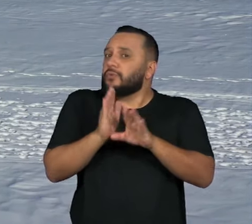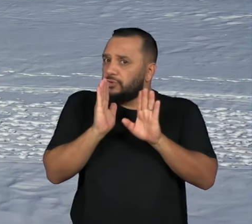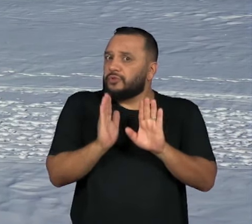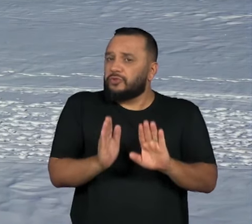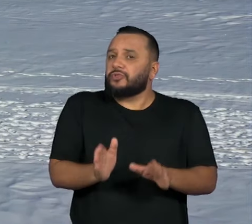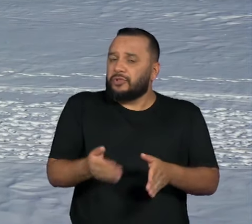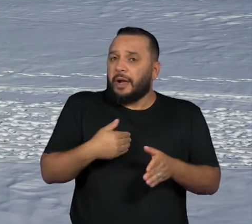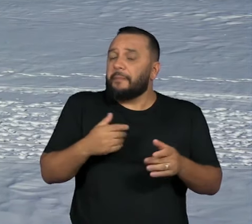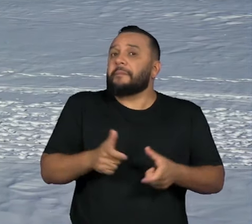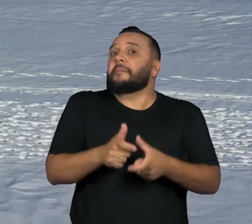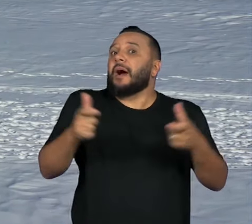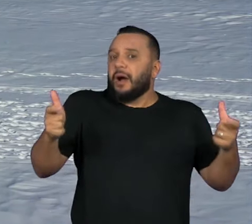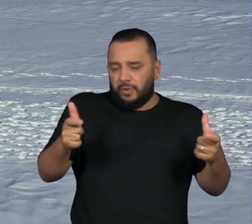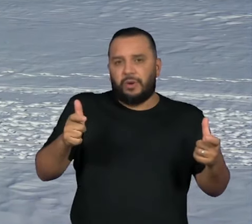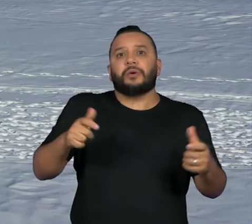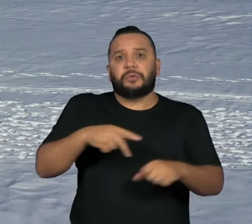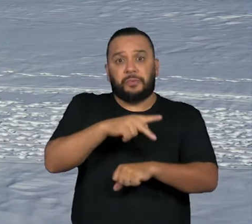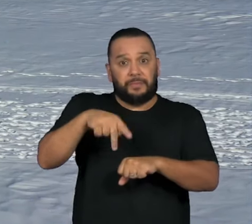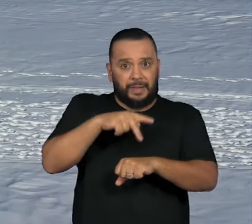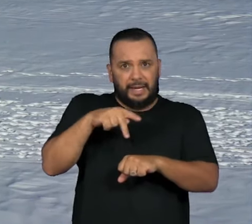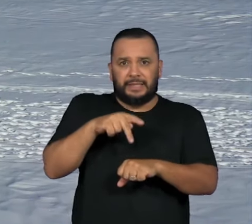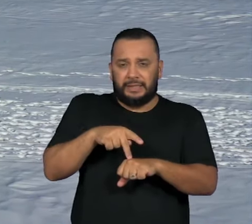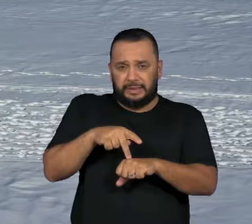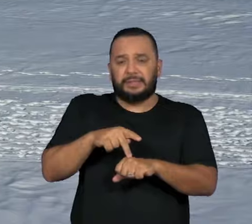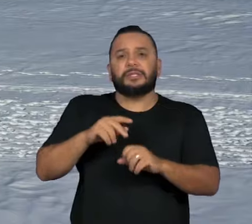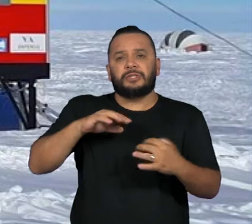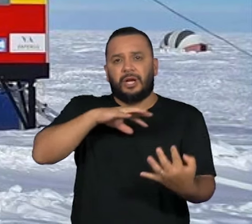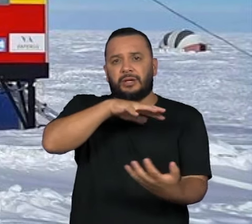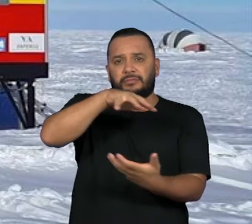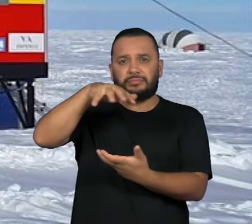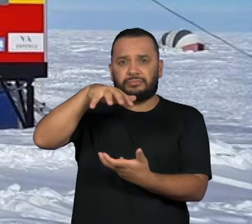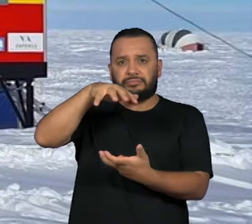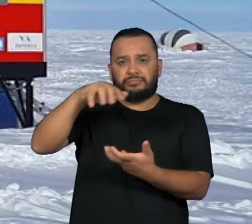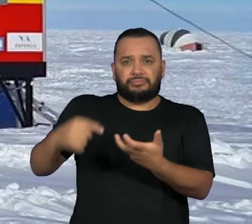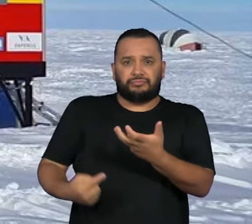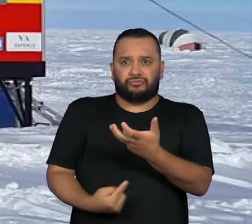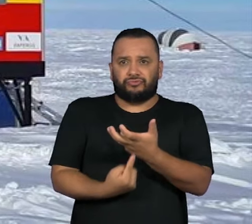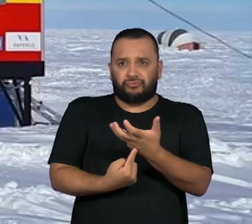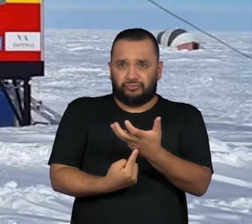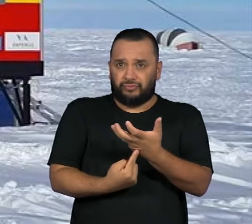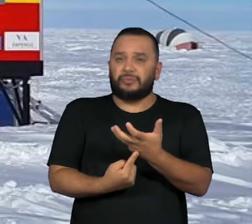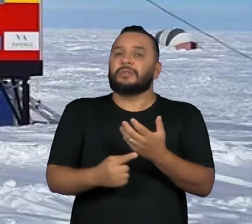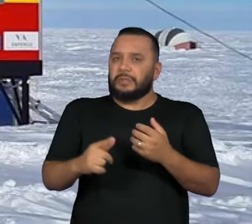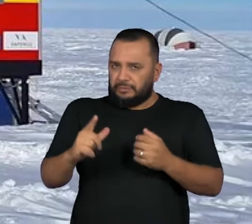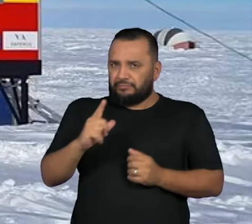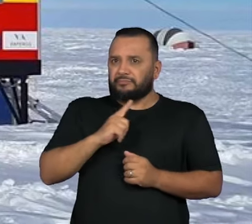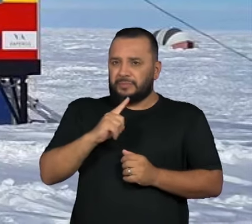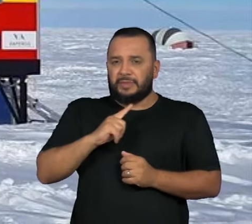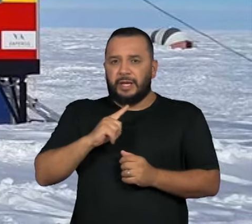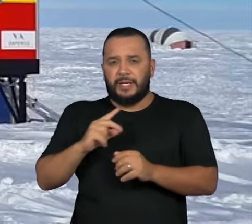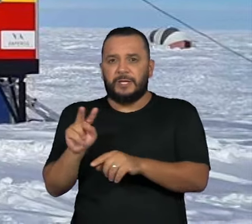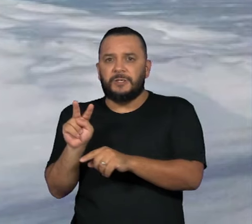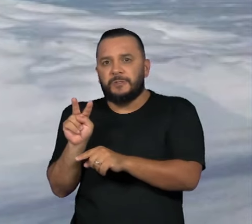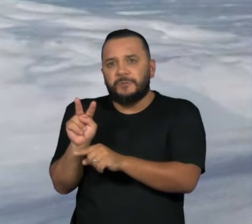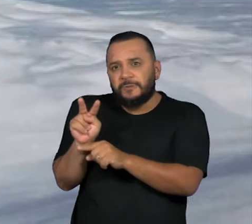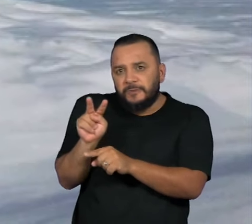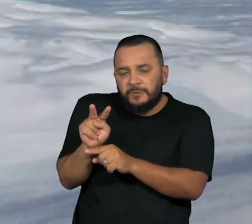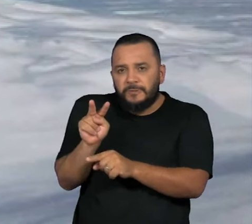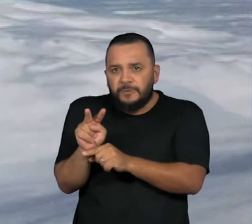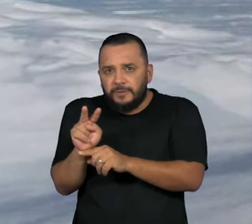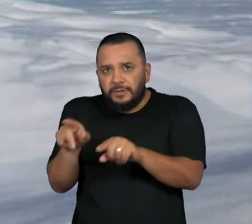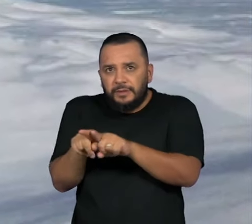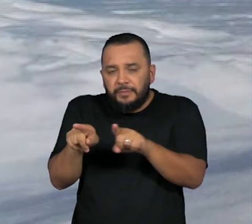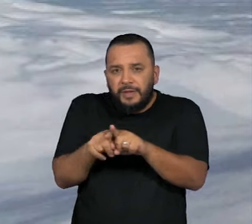ao interior do continente gelado, no Polo Sul. Além de fazer a manutenção da estação de coleta de